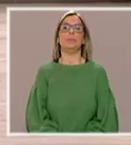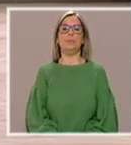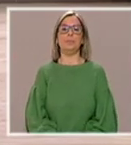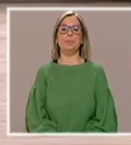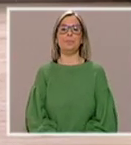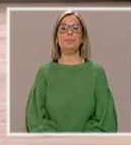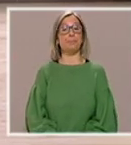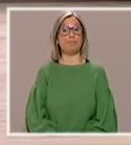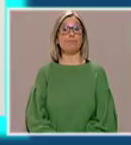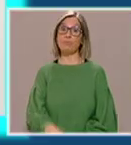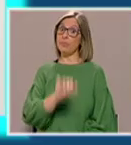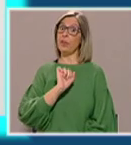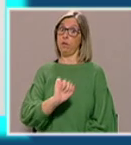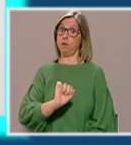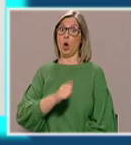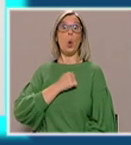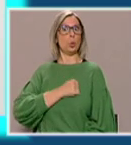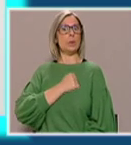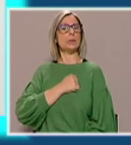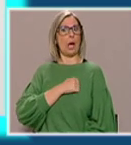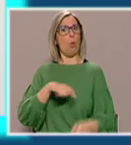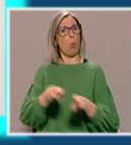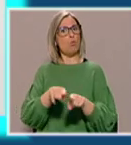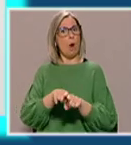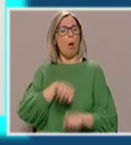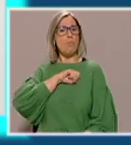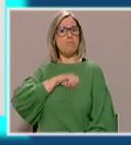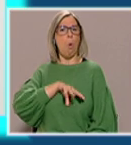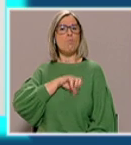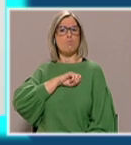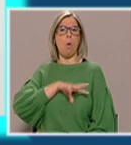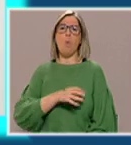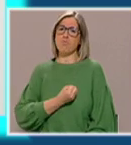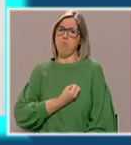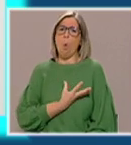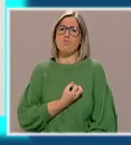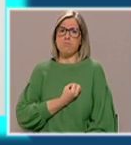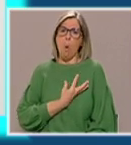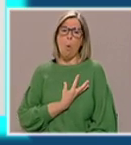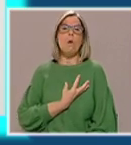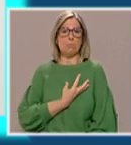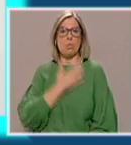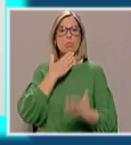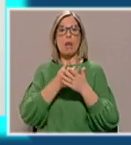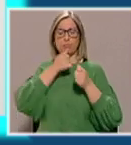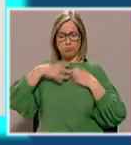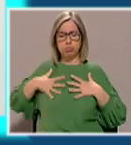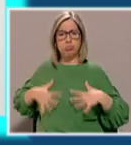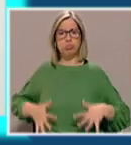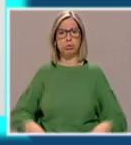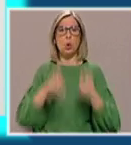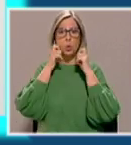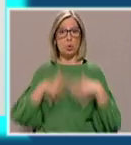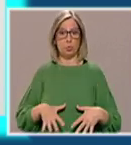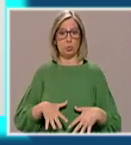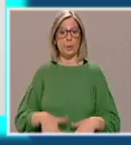O teu coração funciona como uma bomba que impulsiona sangue para todas as partes do corpo. Este órgão está dividido em